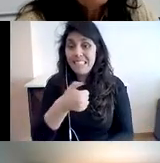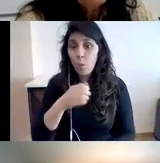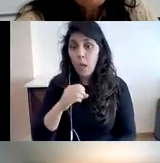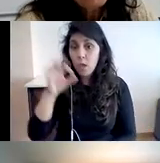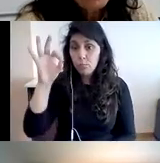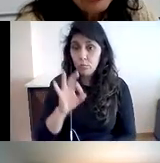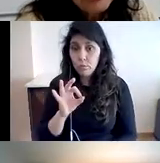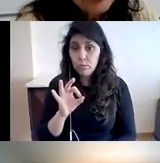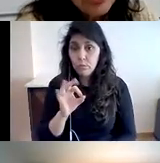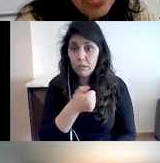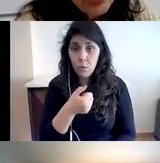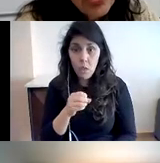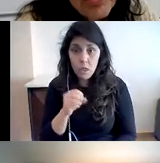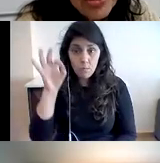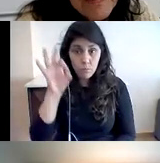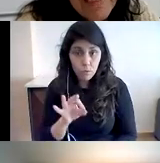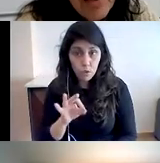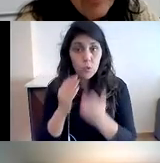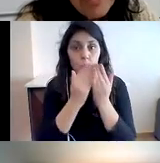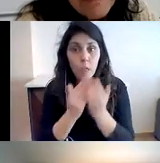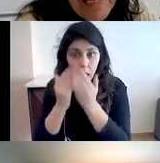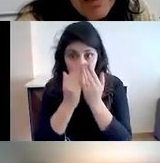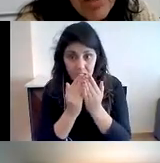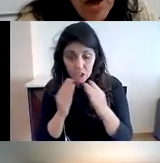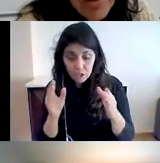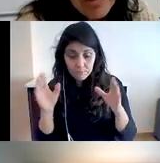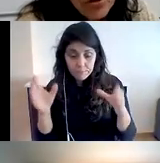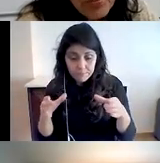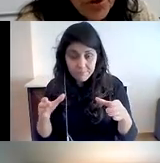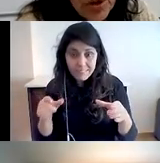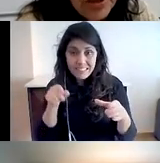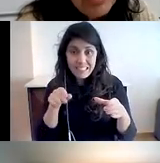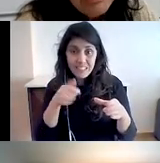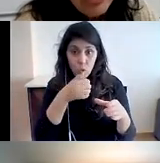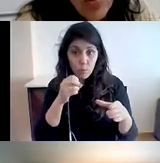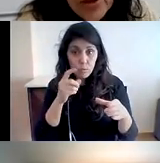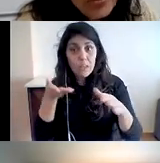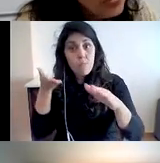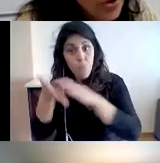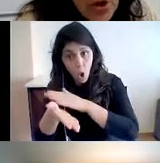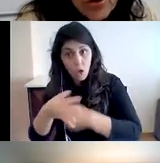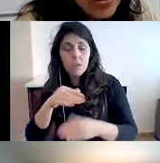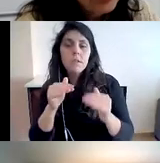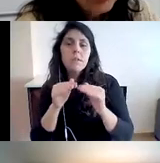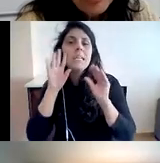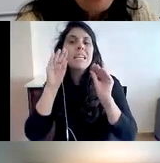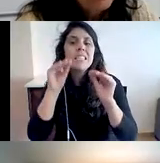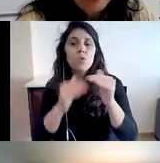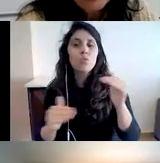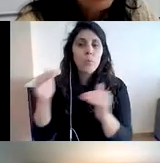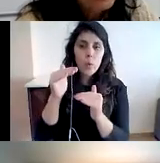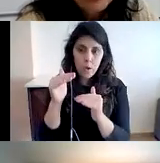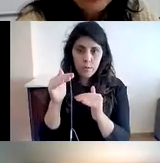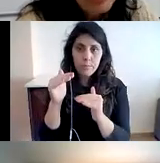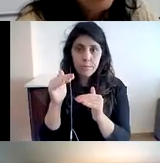50% dos estudantes de uma geração acedem ao ensino superior, quando todos retornarão